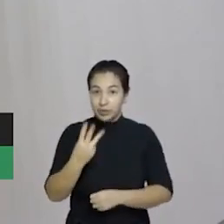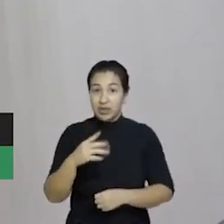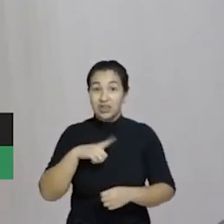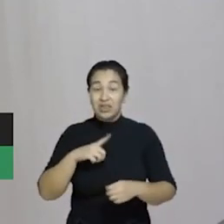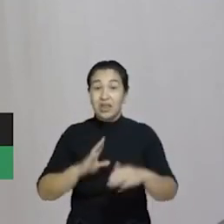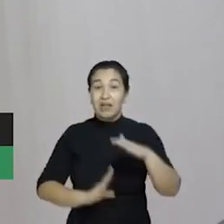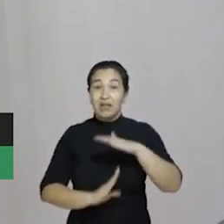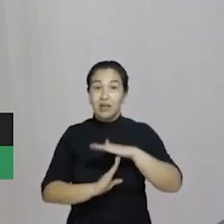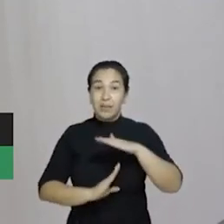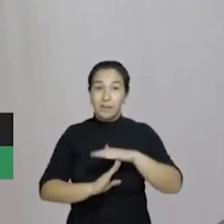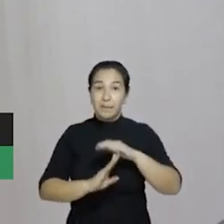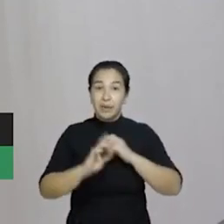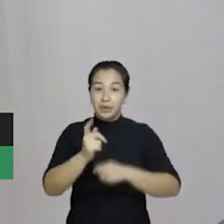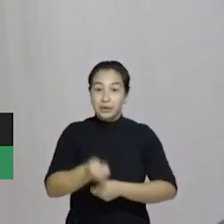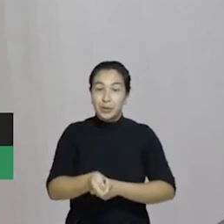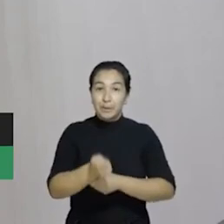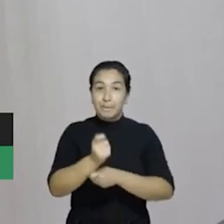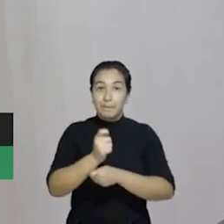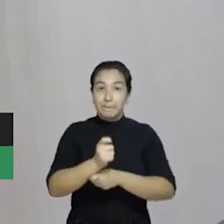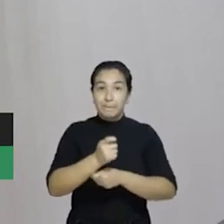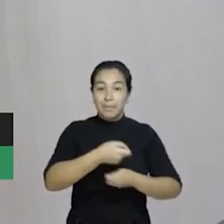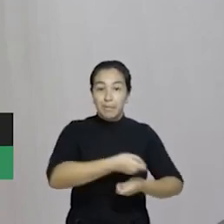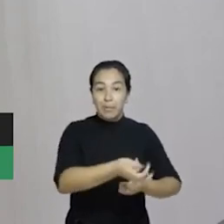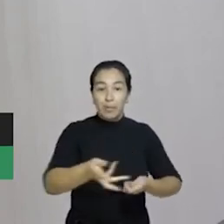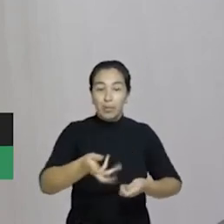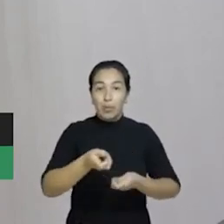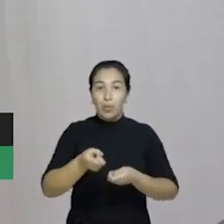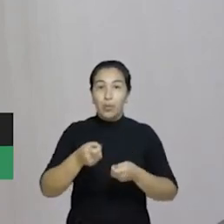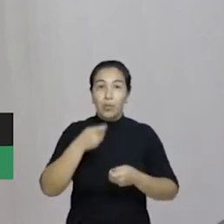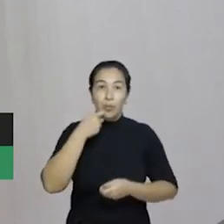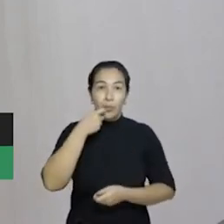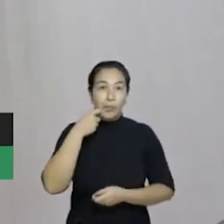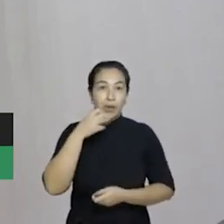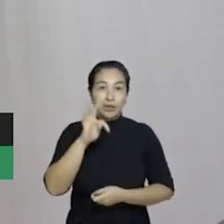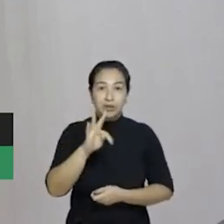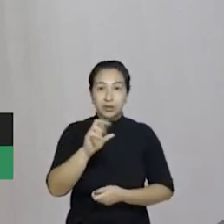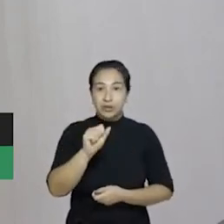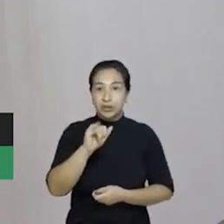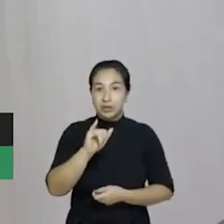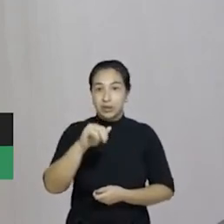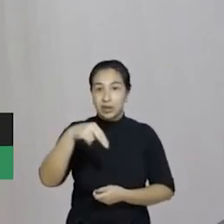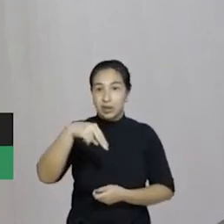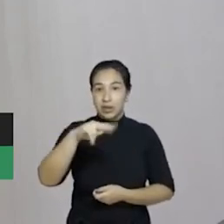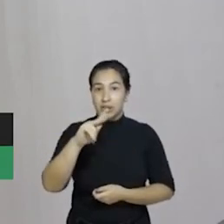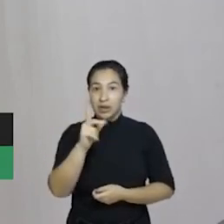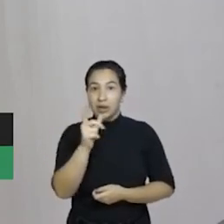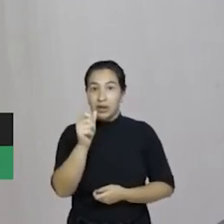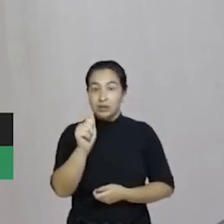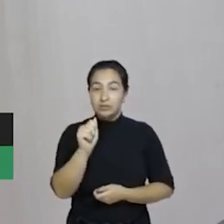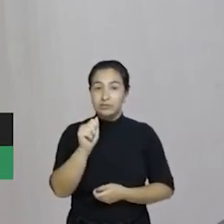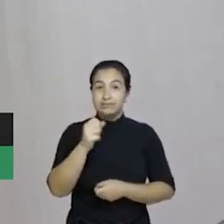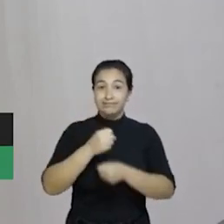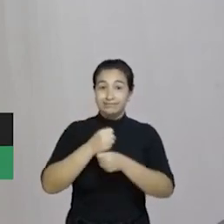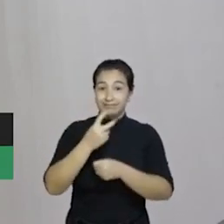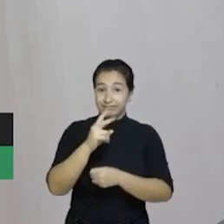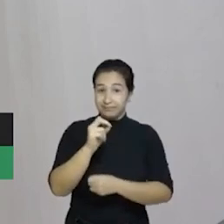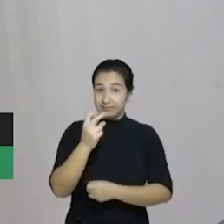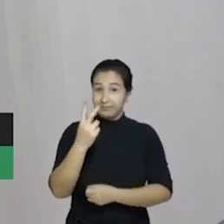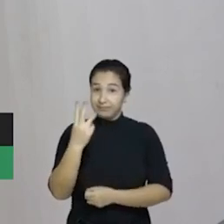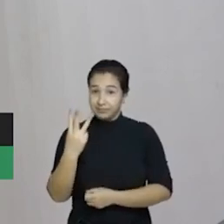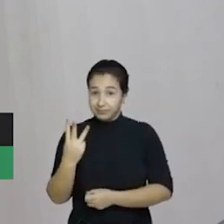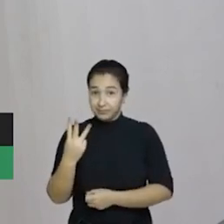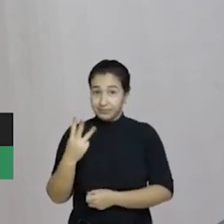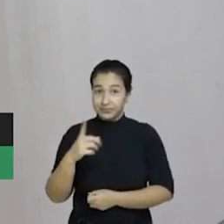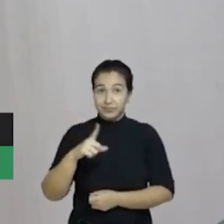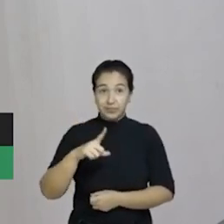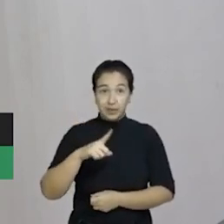no litoral catarinense a safra de 2003 de 2023 que compreende entre